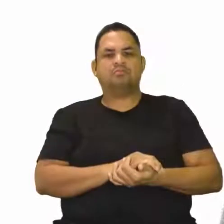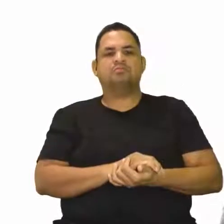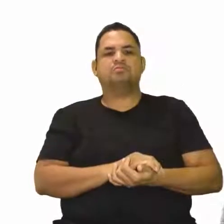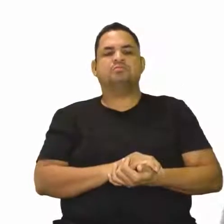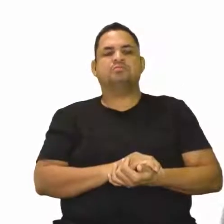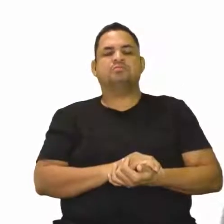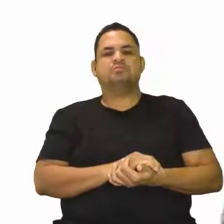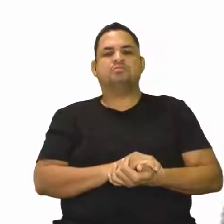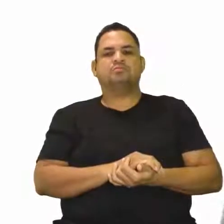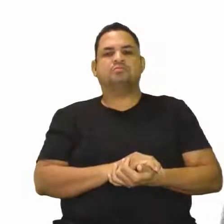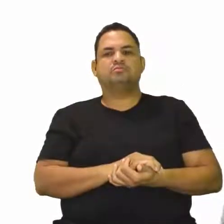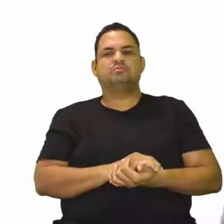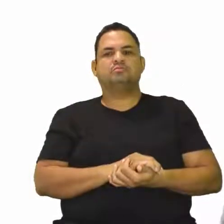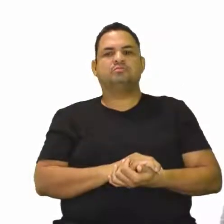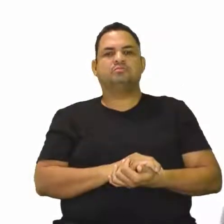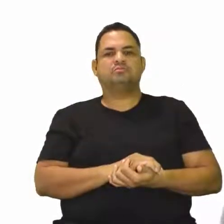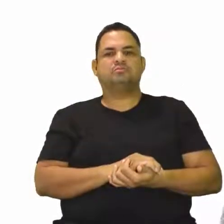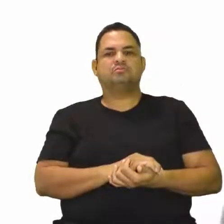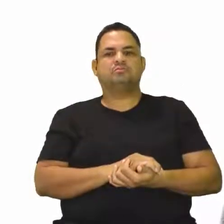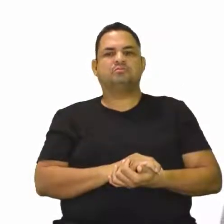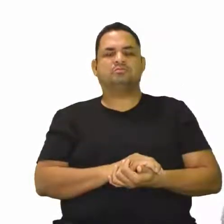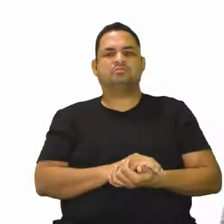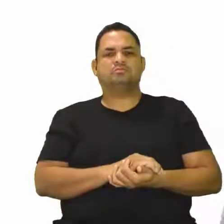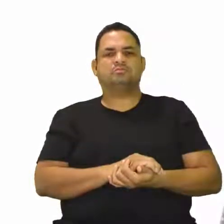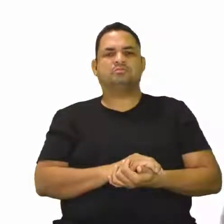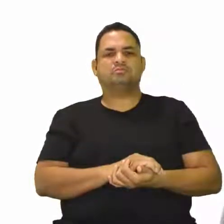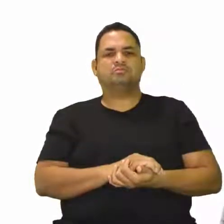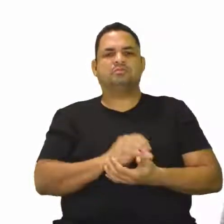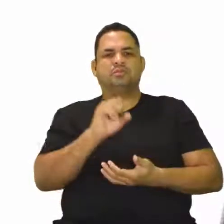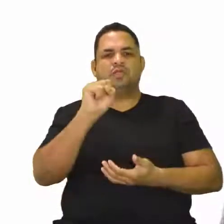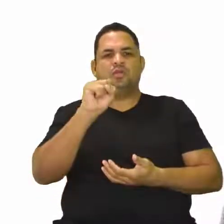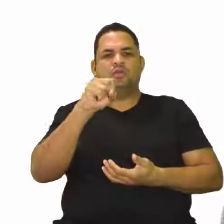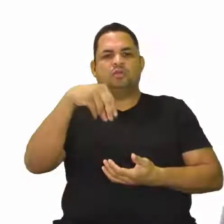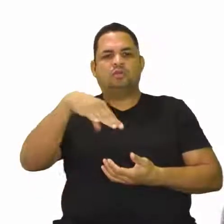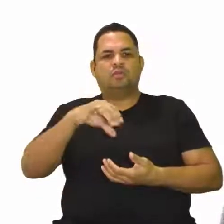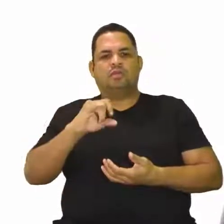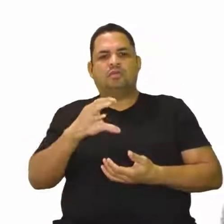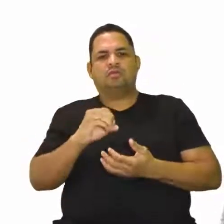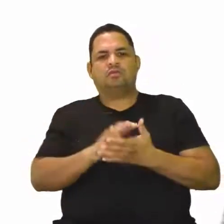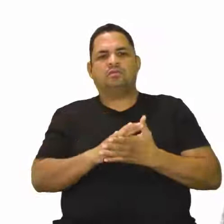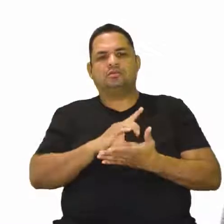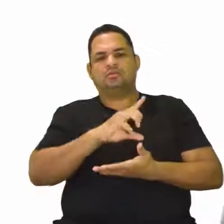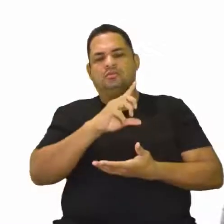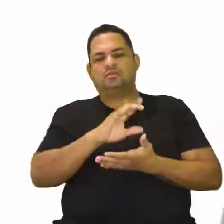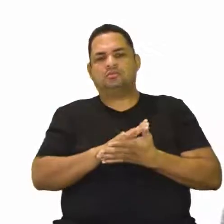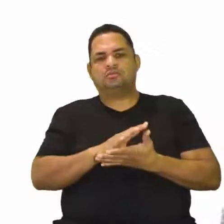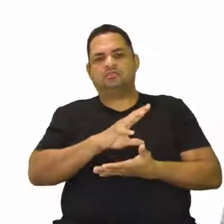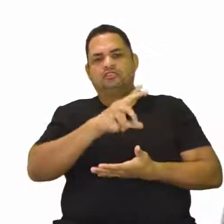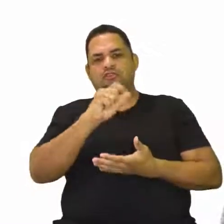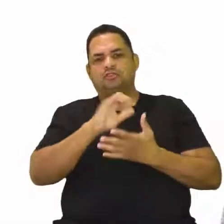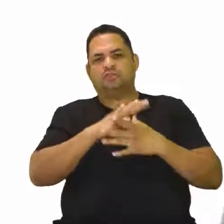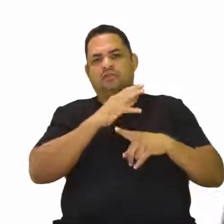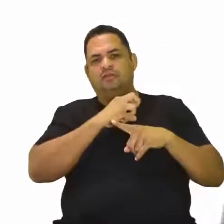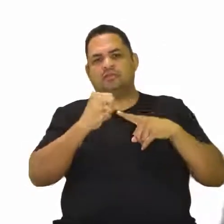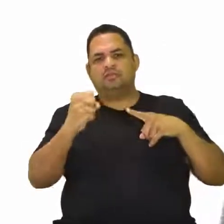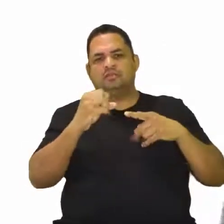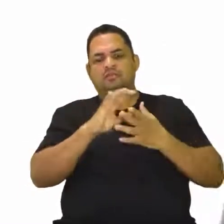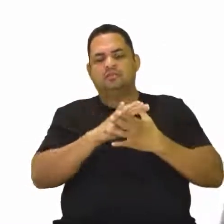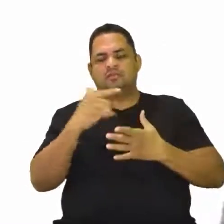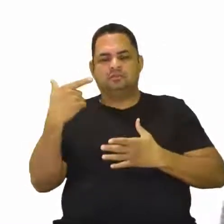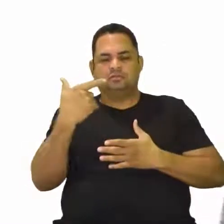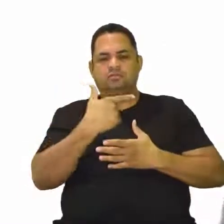e esses soldados falar 8 de maio é visto como dia da vitória